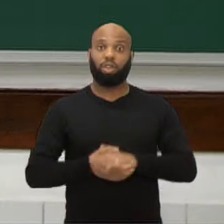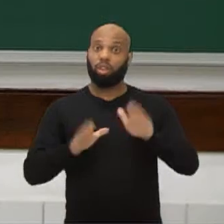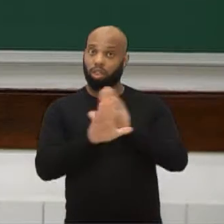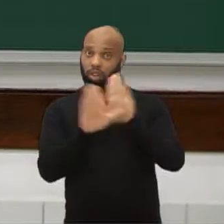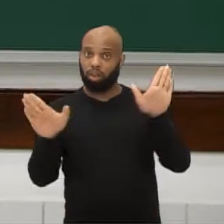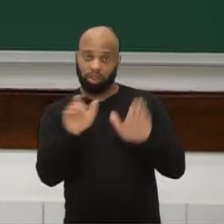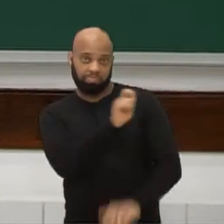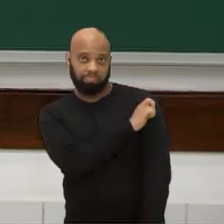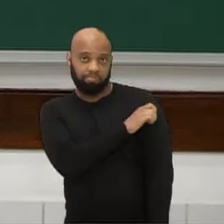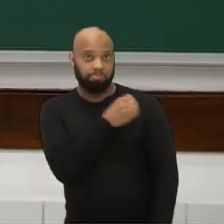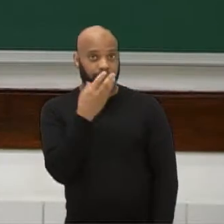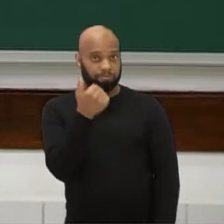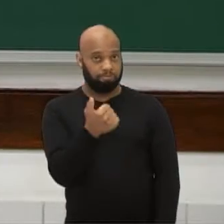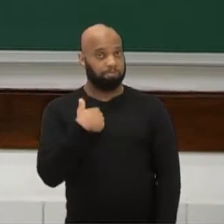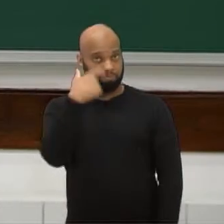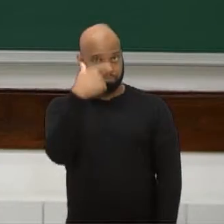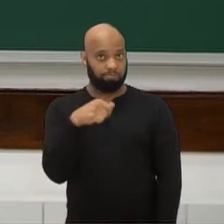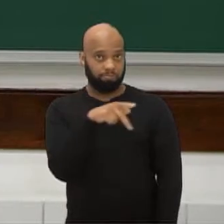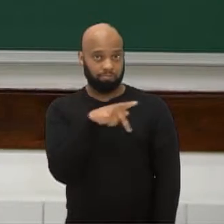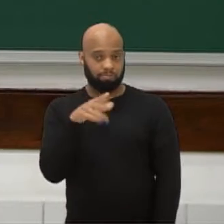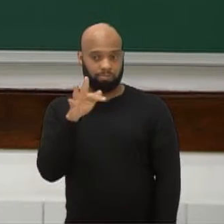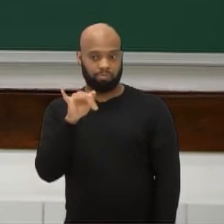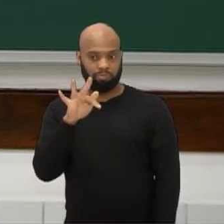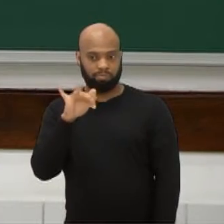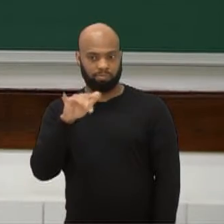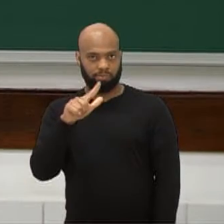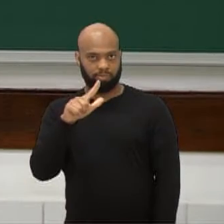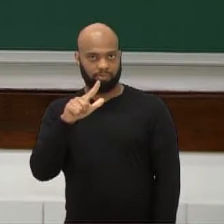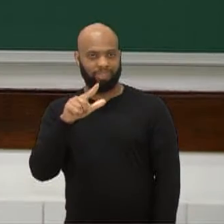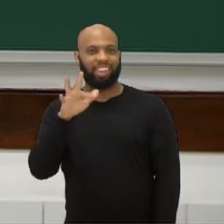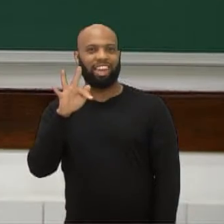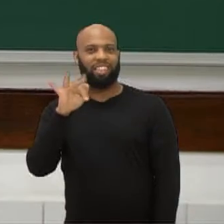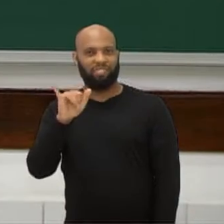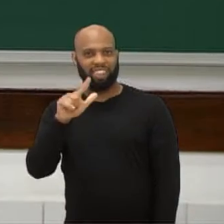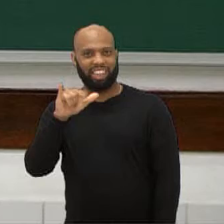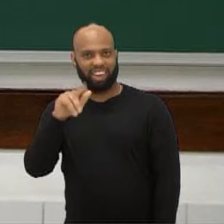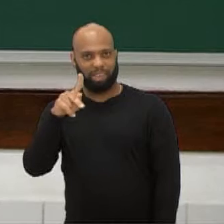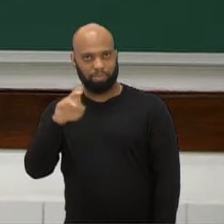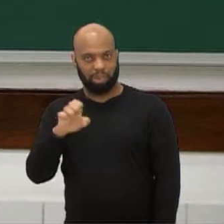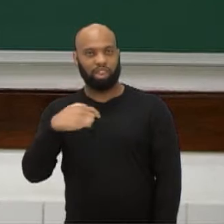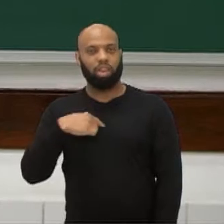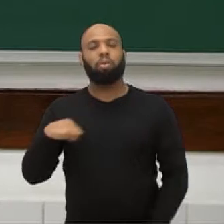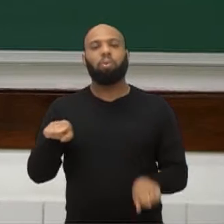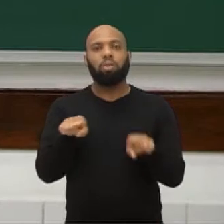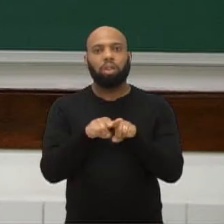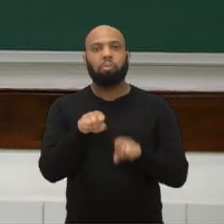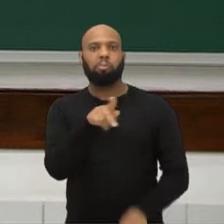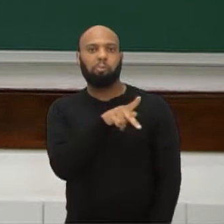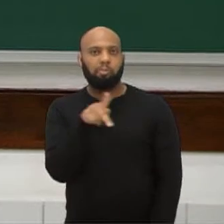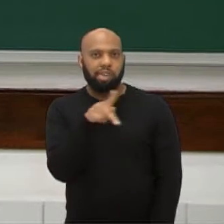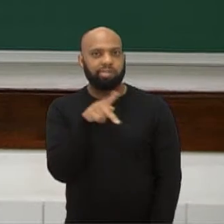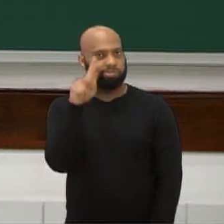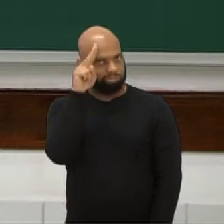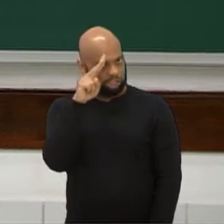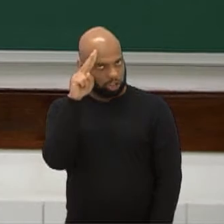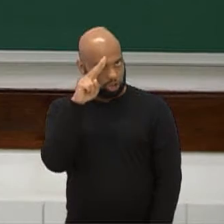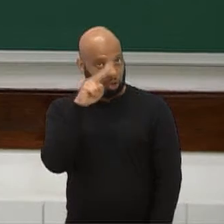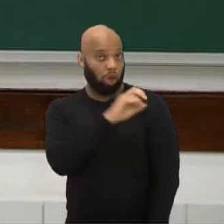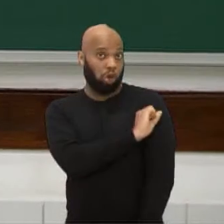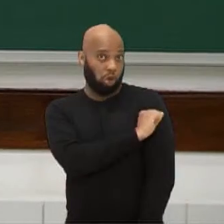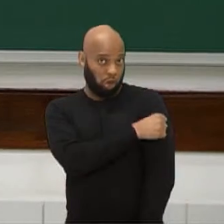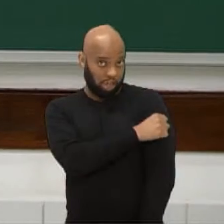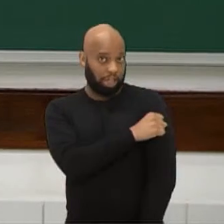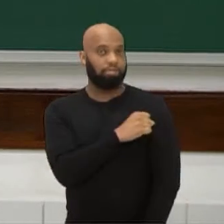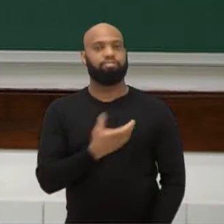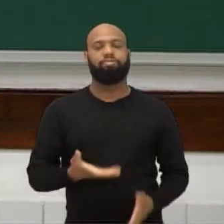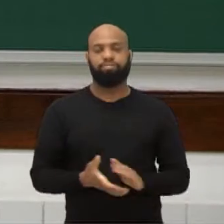Olá, alunos, tudo bem? Eu sou o professor Felipe Pego Camargos e sou professor também da turma do 8º ano, professor